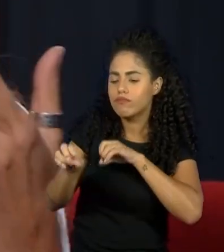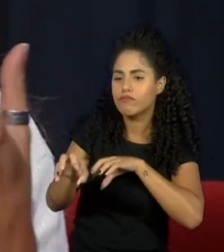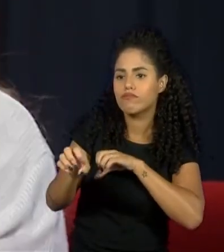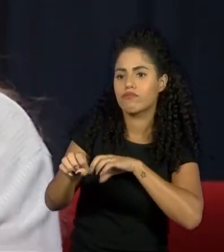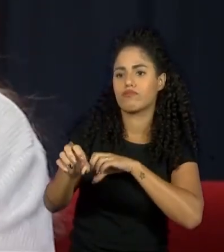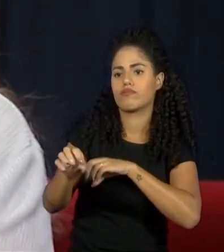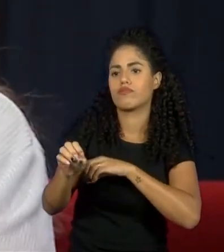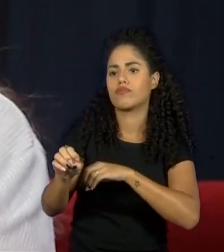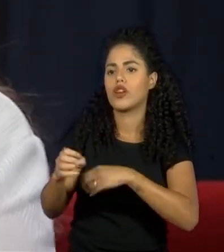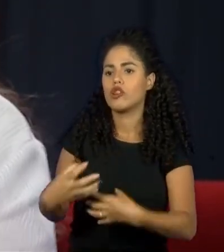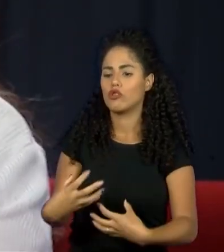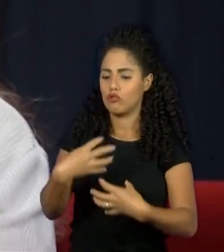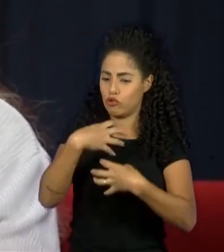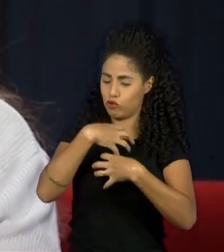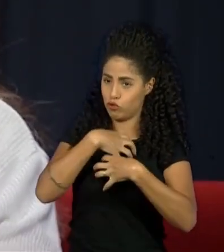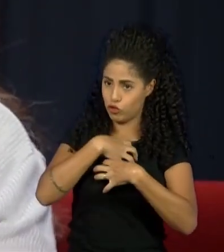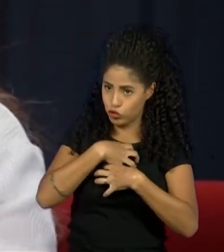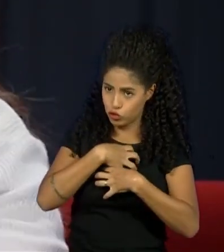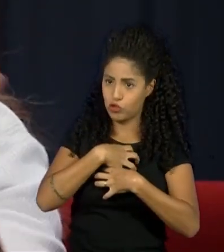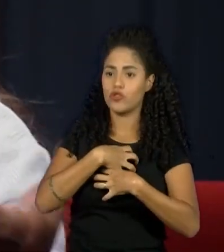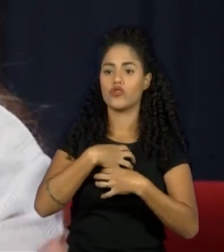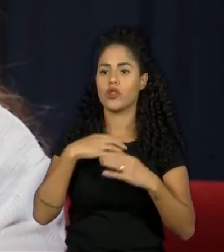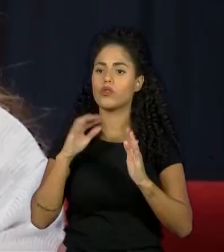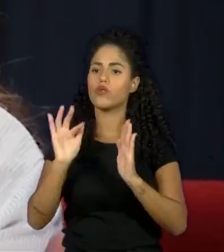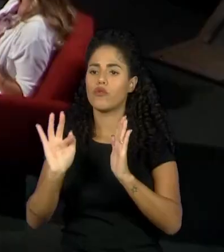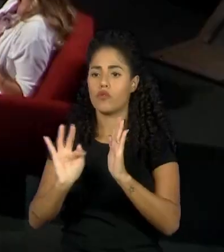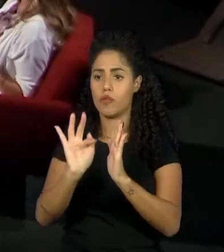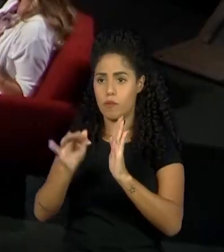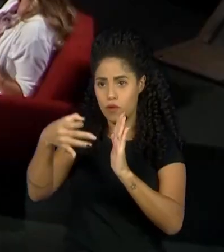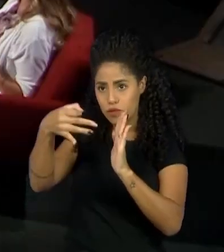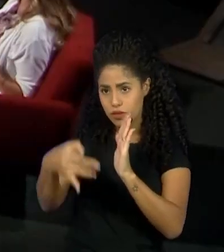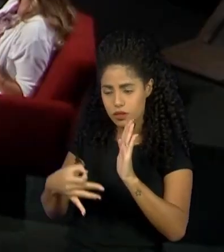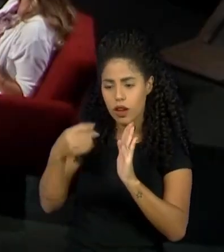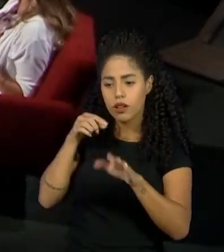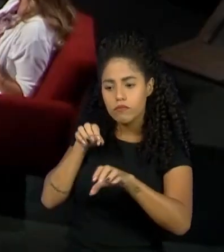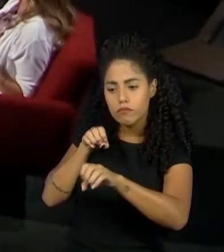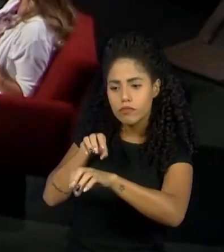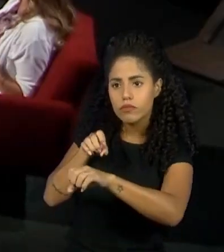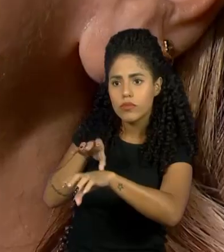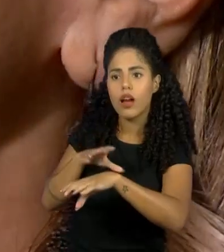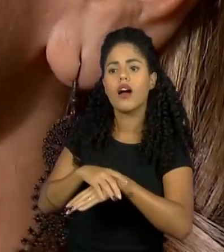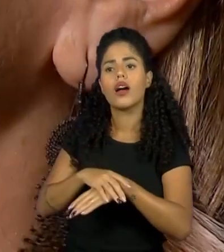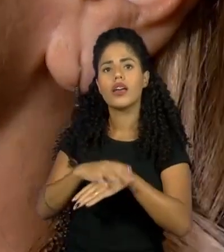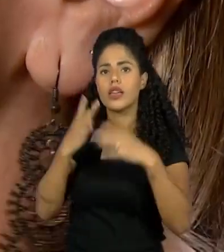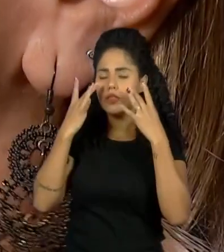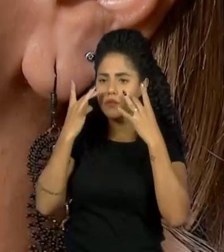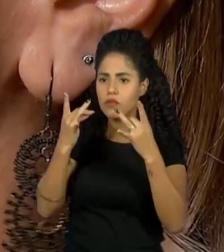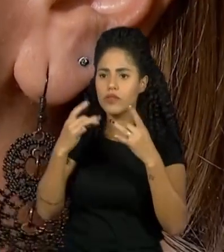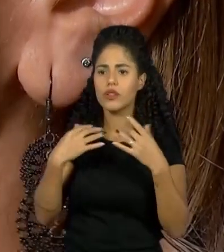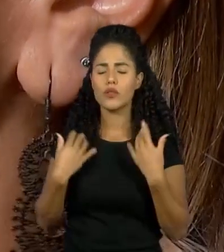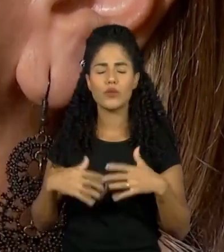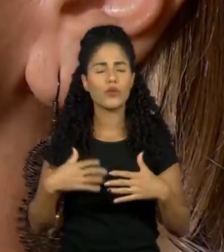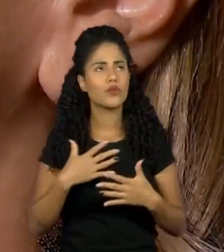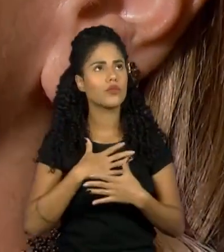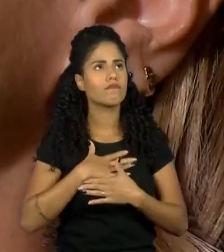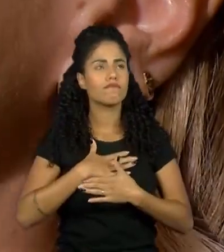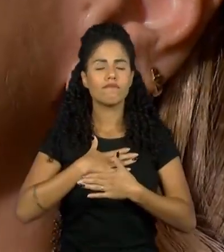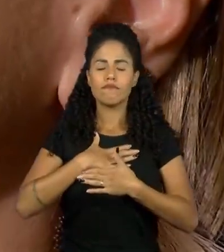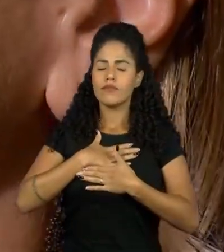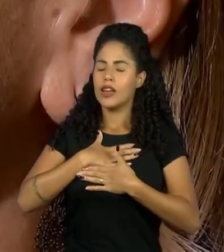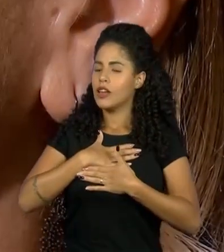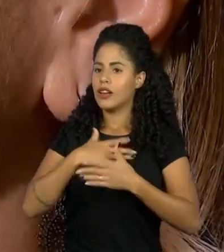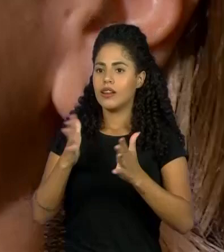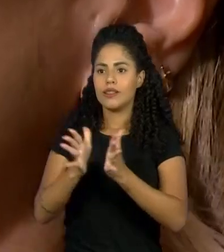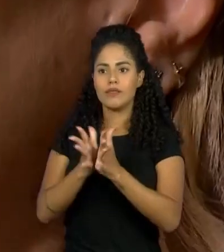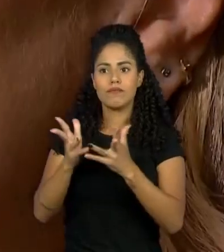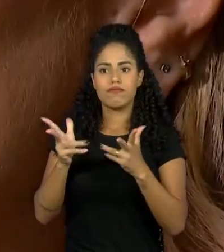de uma maneira formal por paliativistas e o conselho me ouviu foi um episódio tão